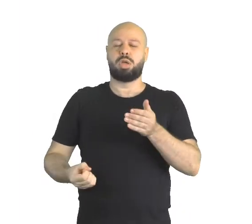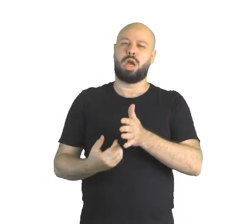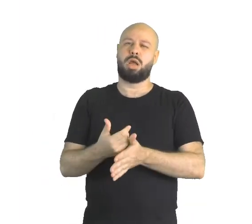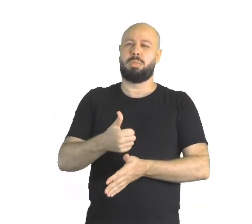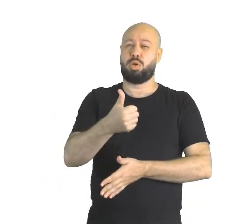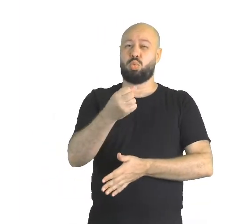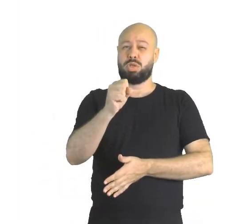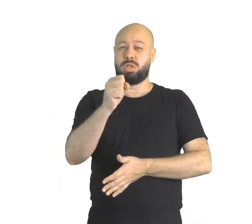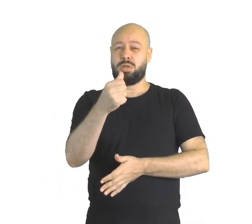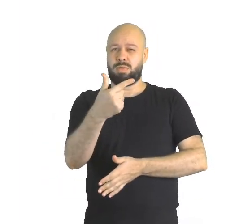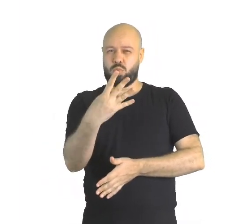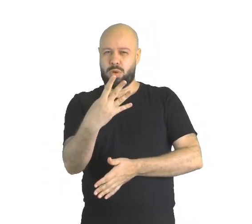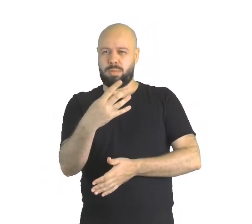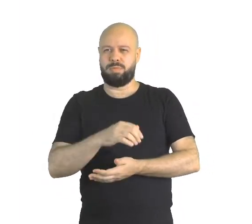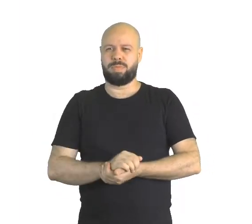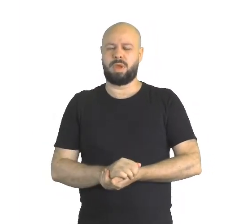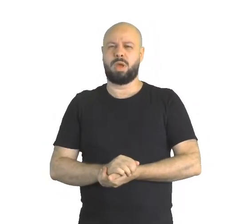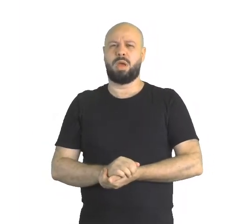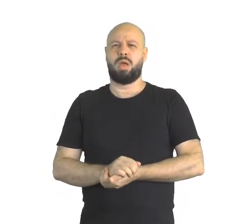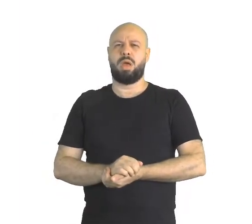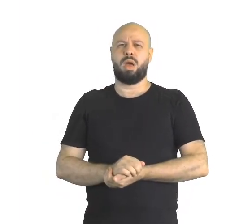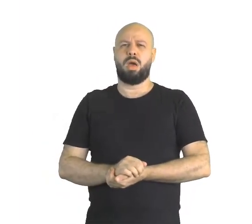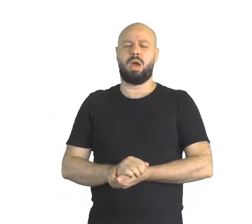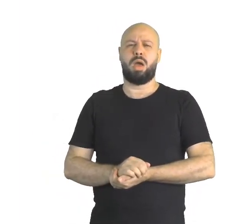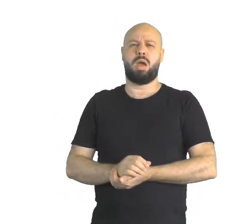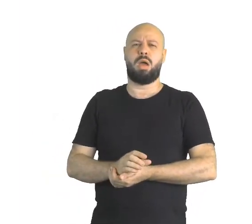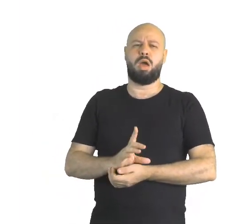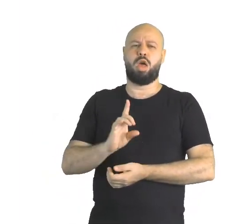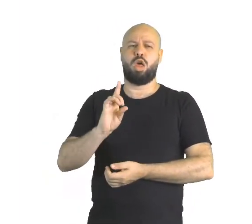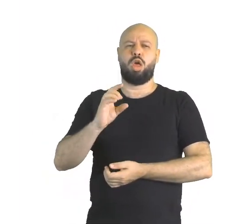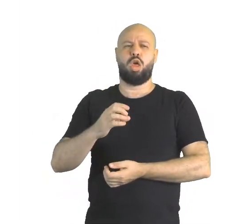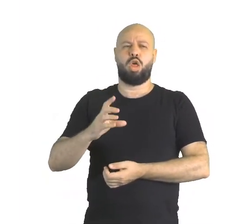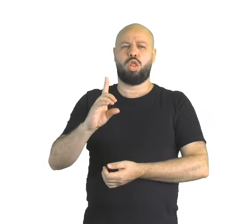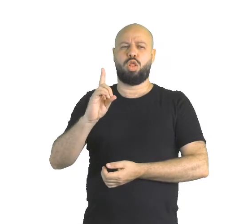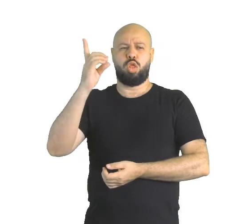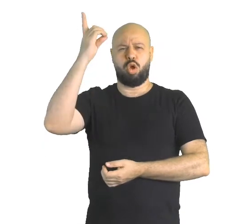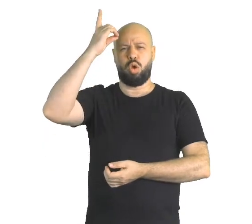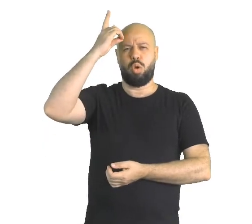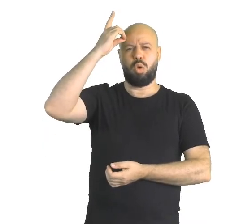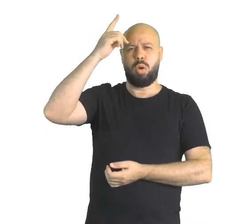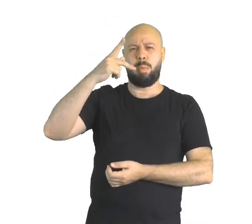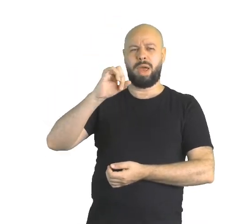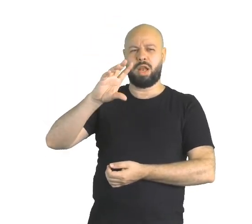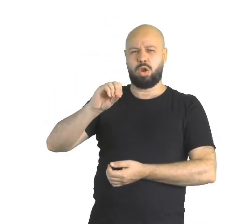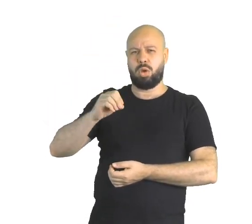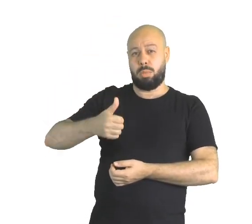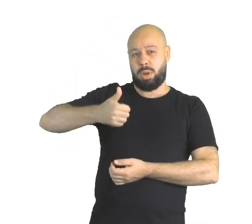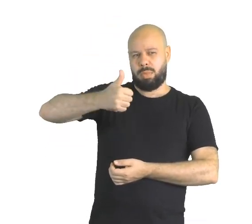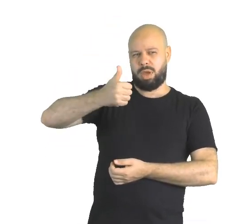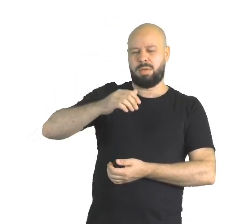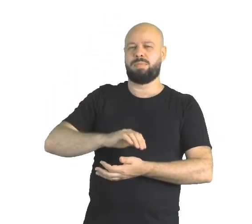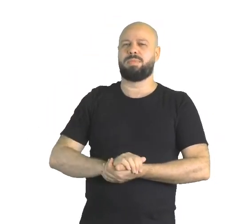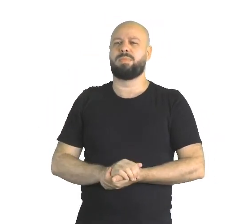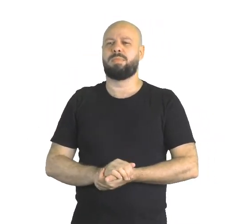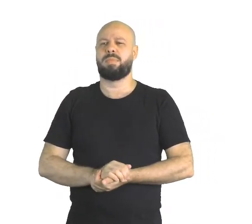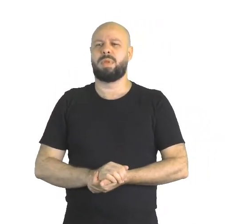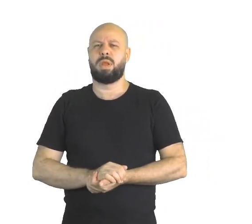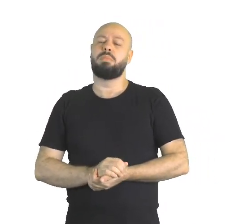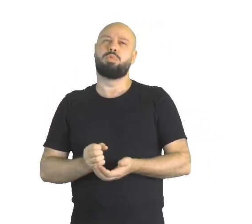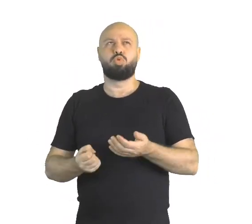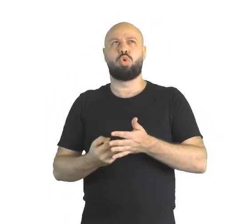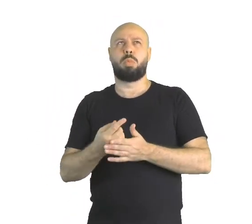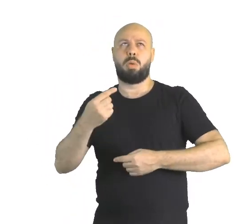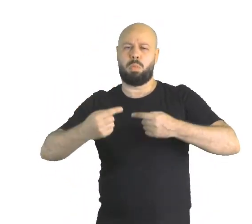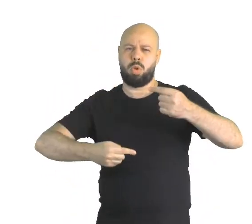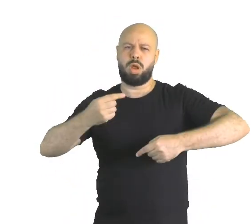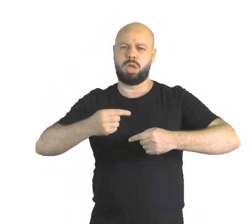1824. O Dom Pedro I, o governo do Império I, tentou criar uma política